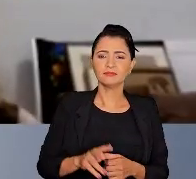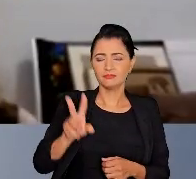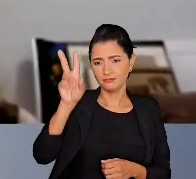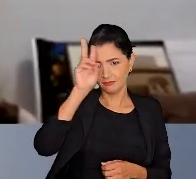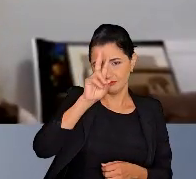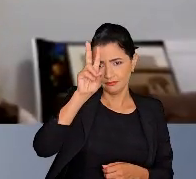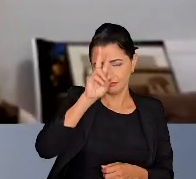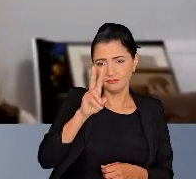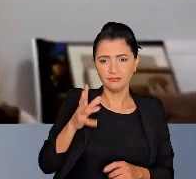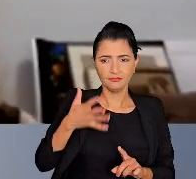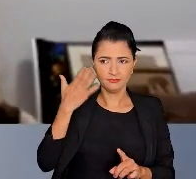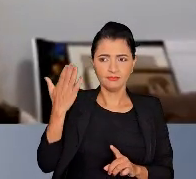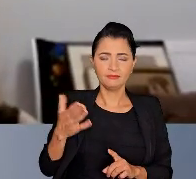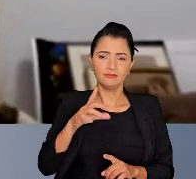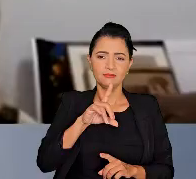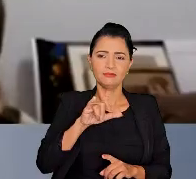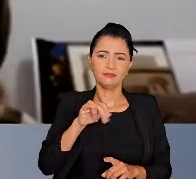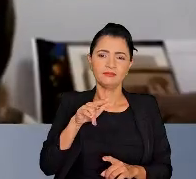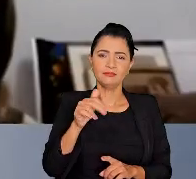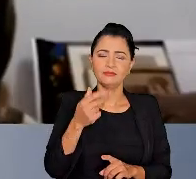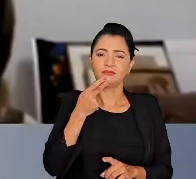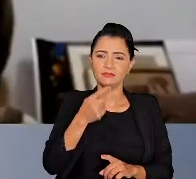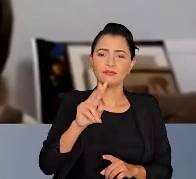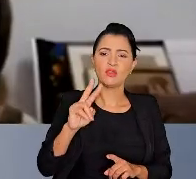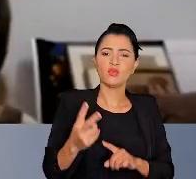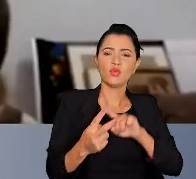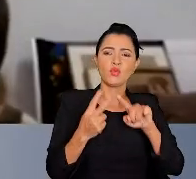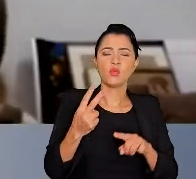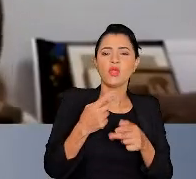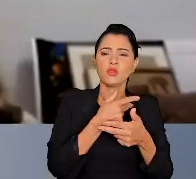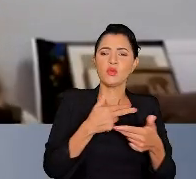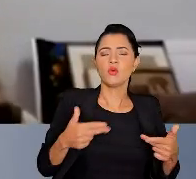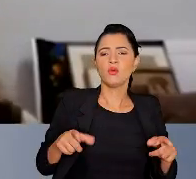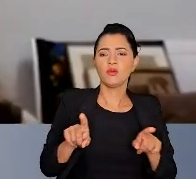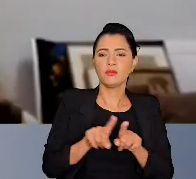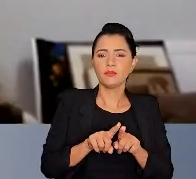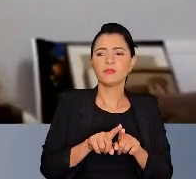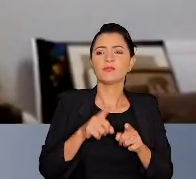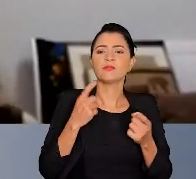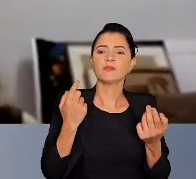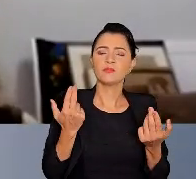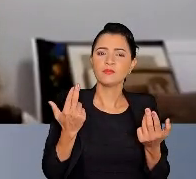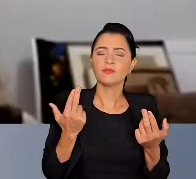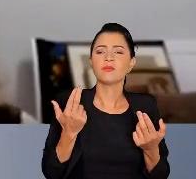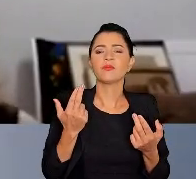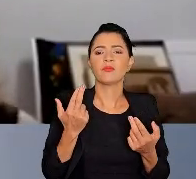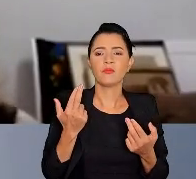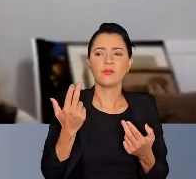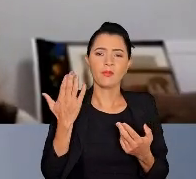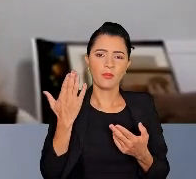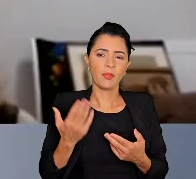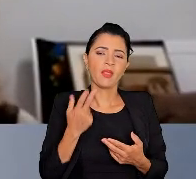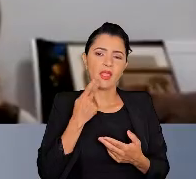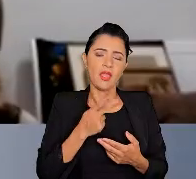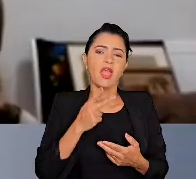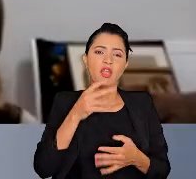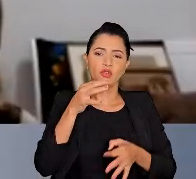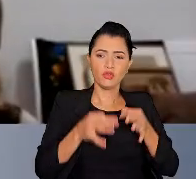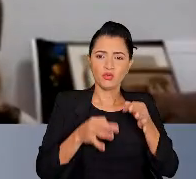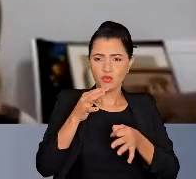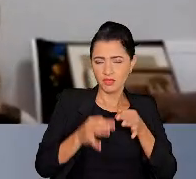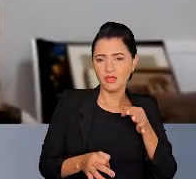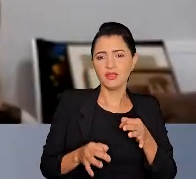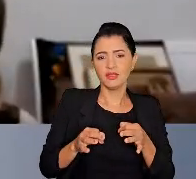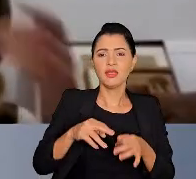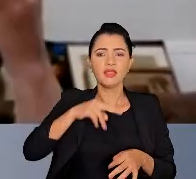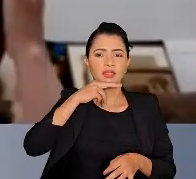a doutora Diana falar, de duas coisas, né? Que, assim como a doutora Diana é juíza federal, neta de